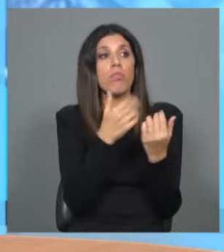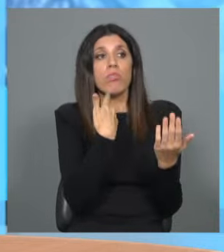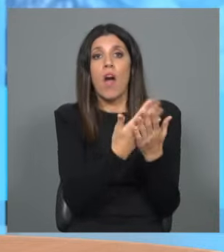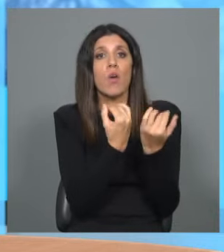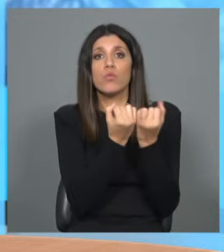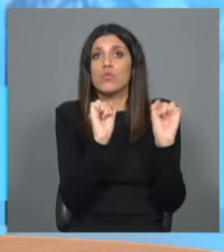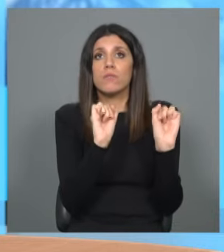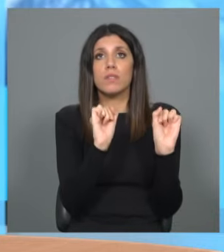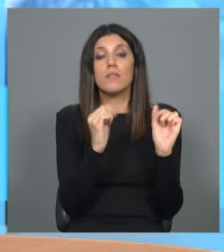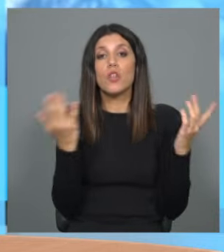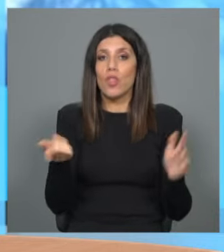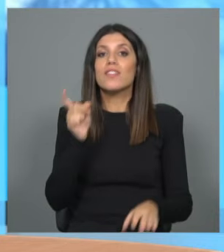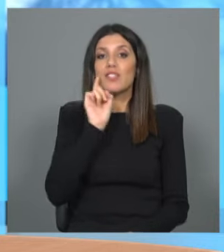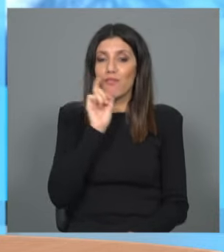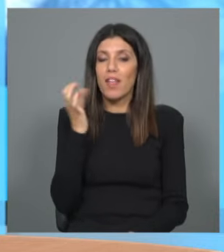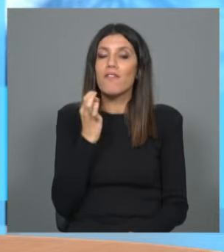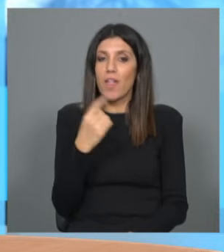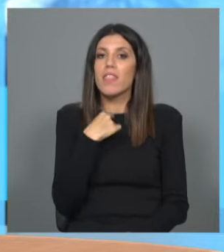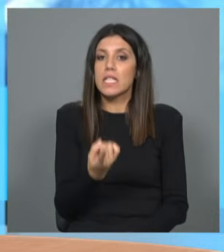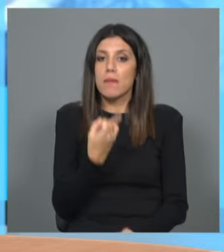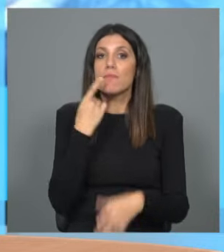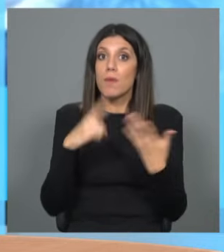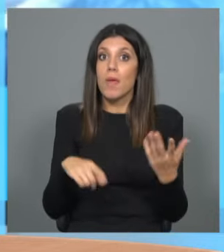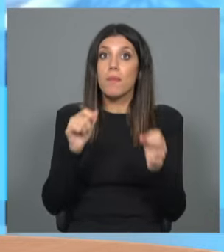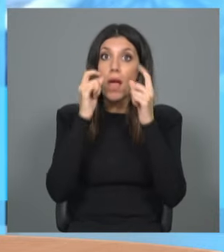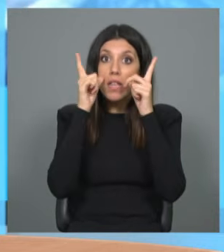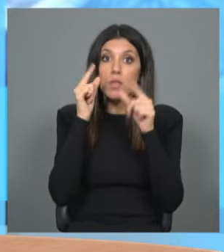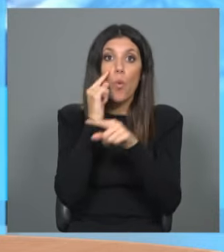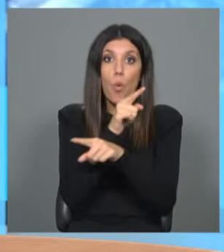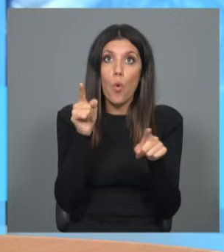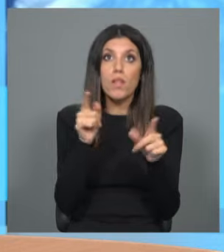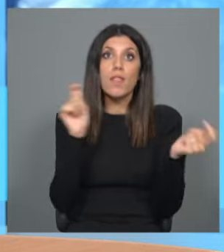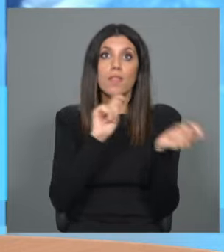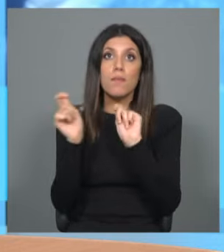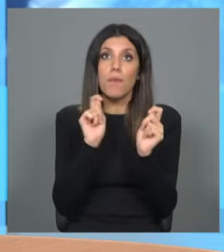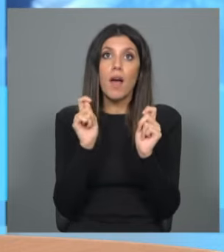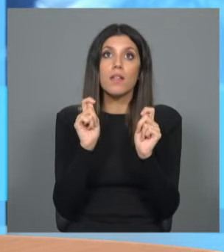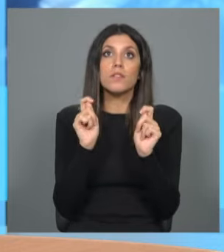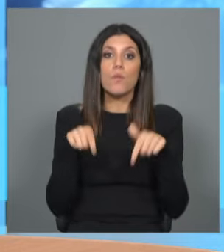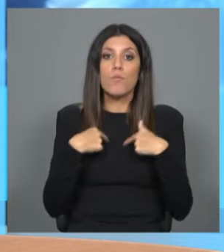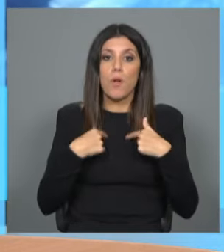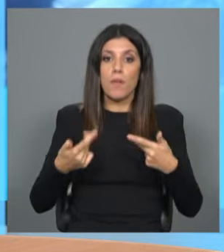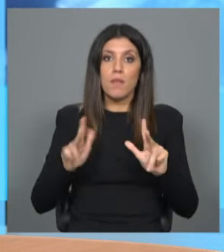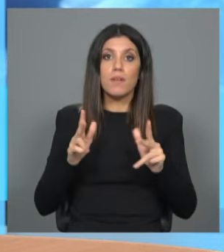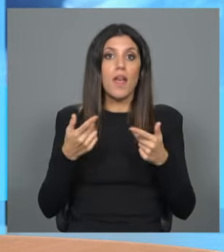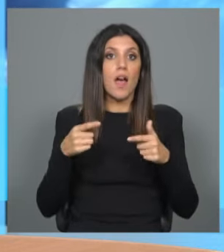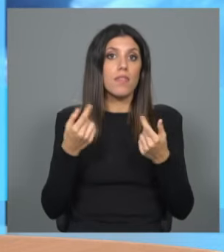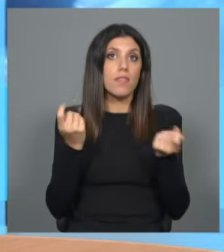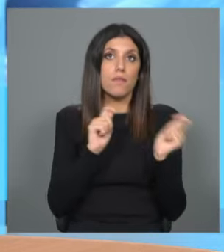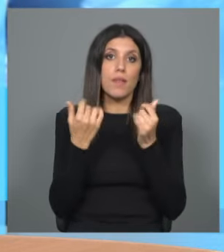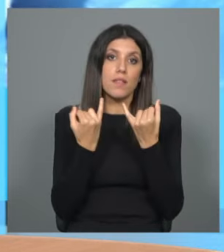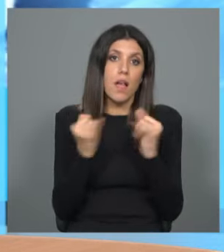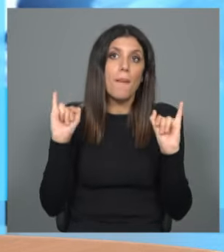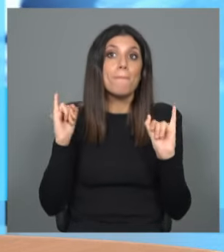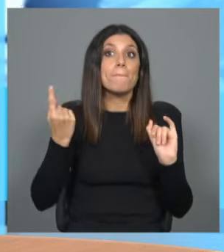que defendemos e reiteramos e chamamos a atenção, porque um debate sobre a autonomia e sobre a liberdade tem que